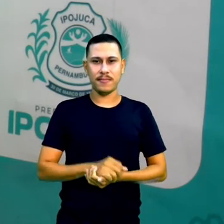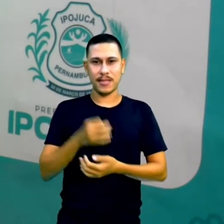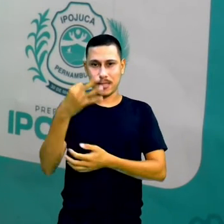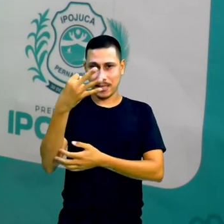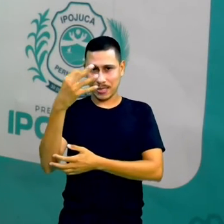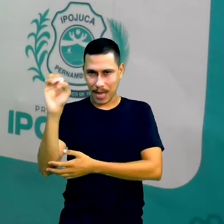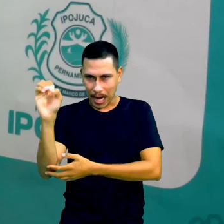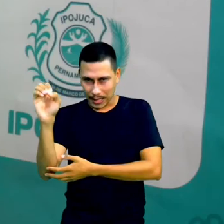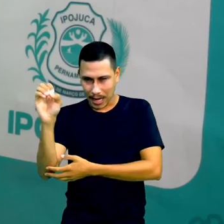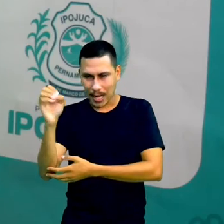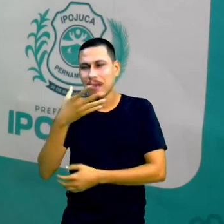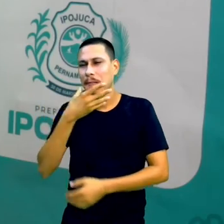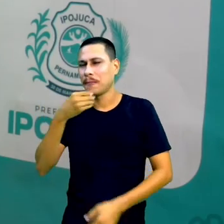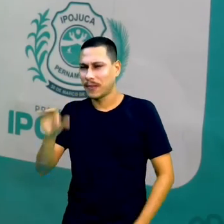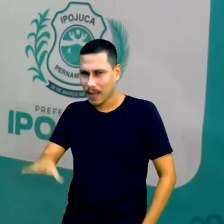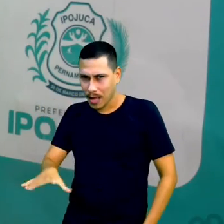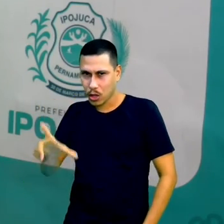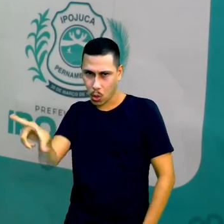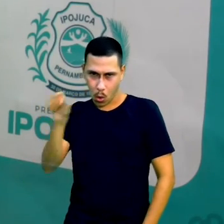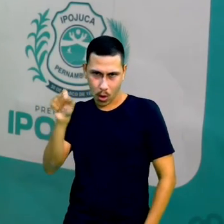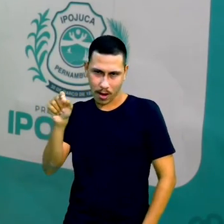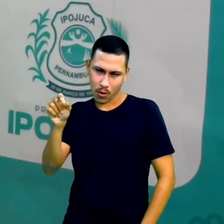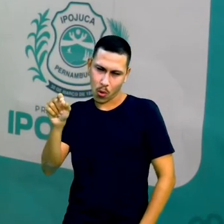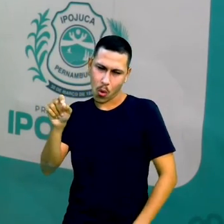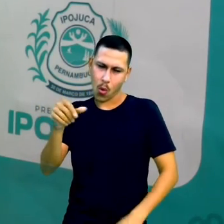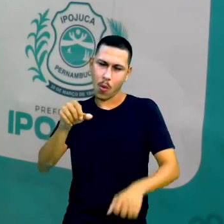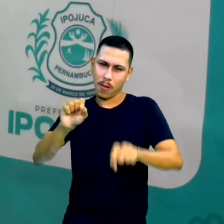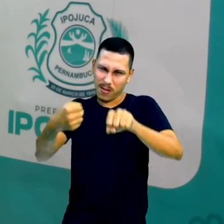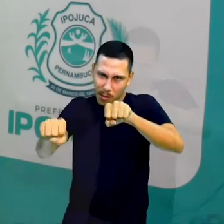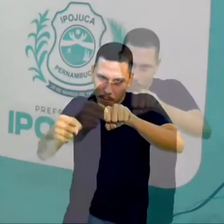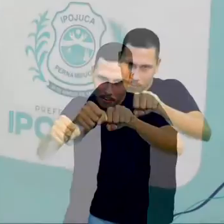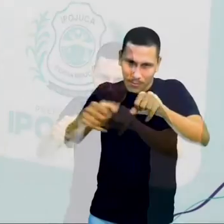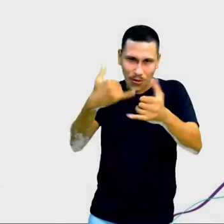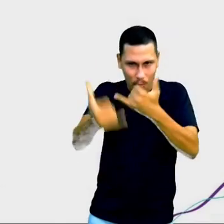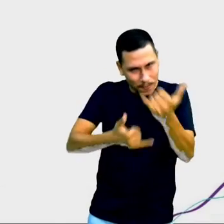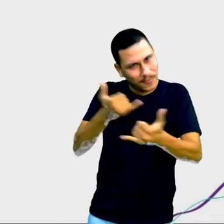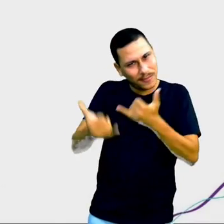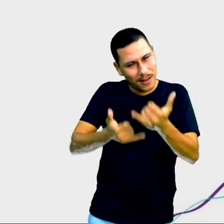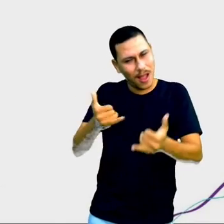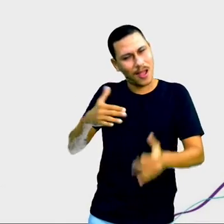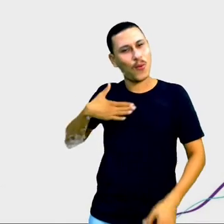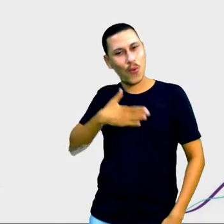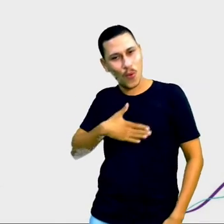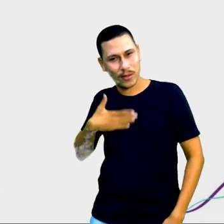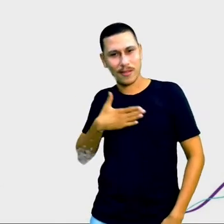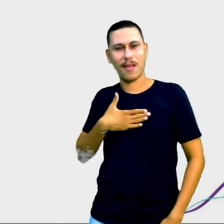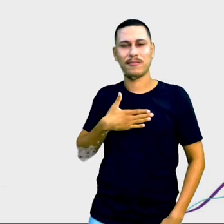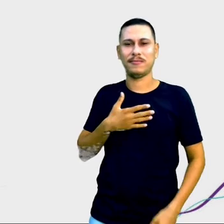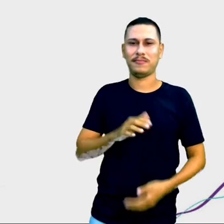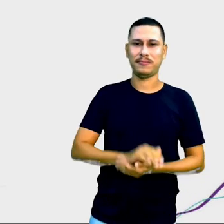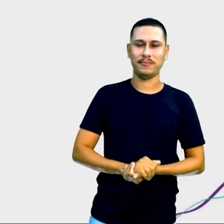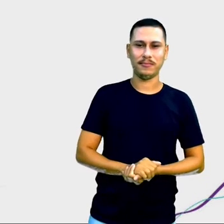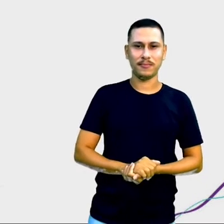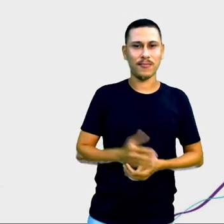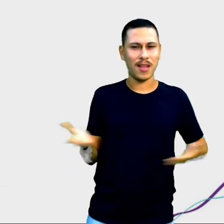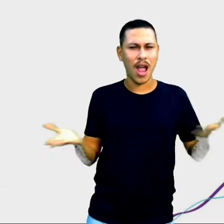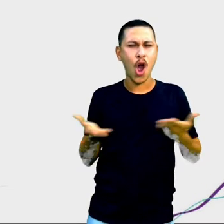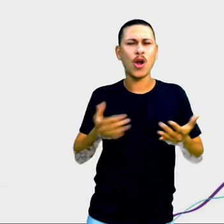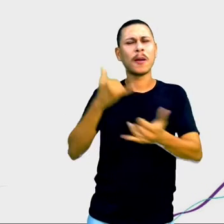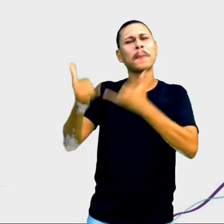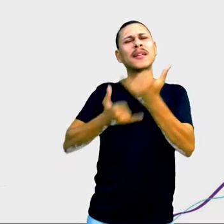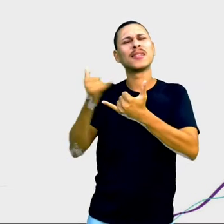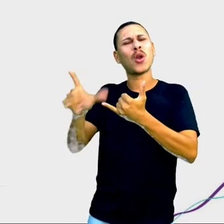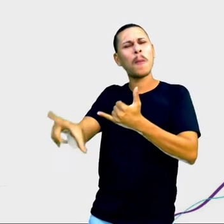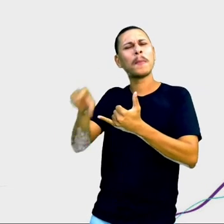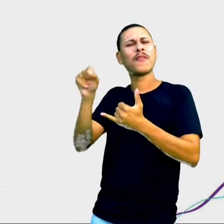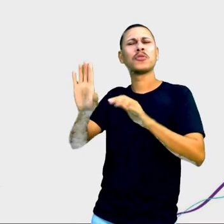30 meninos escolheram moto. Tá vendo, crianças? E qual foi o brinquedo